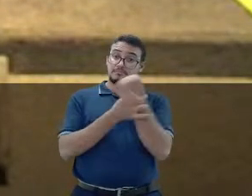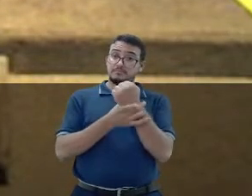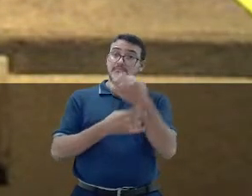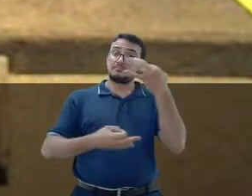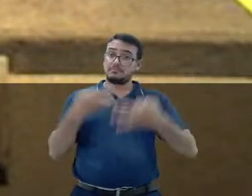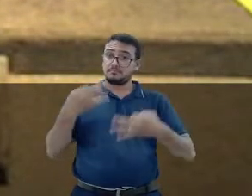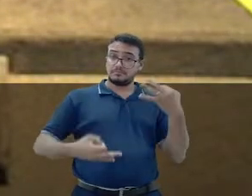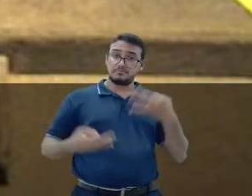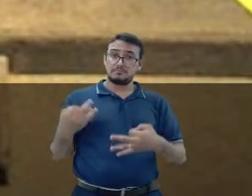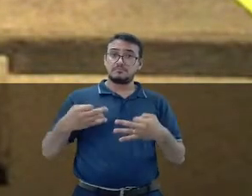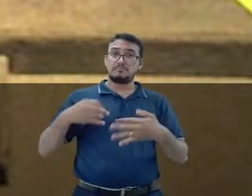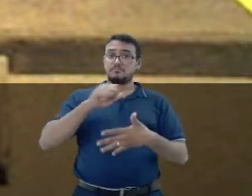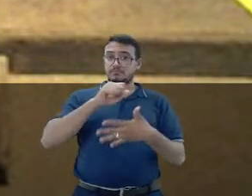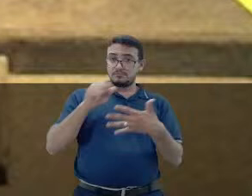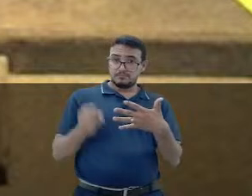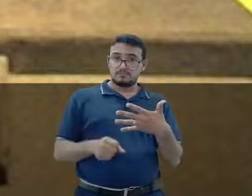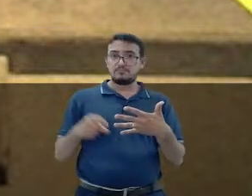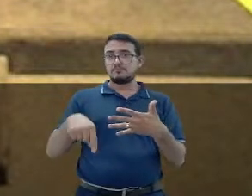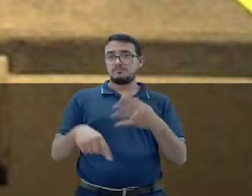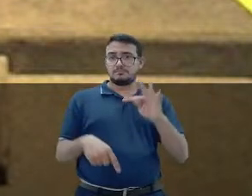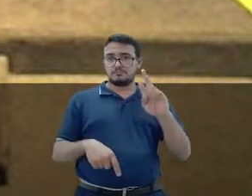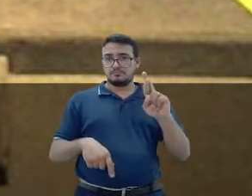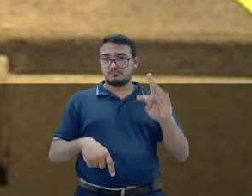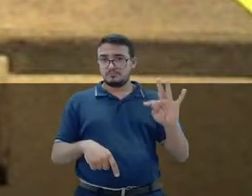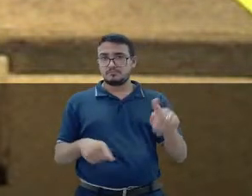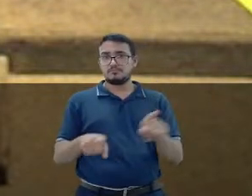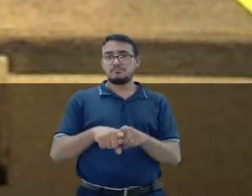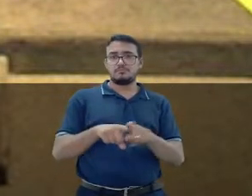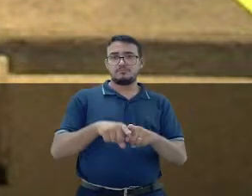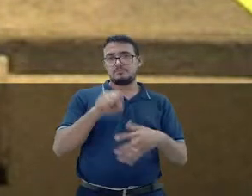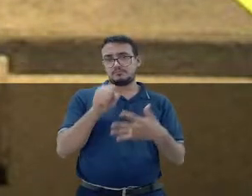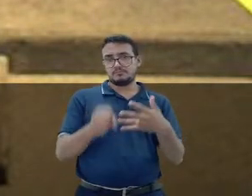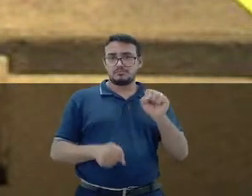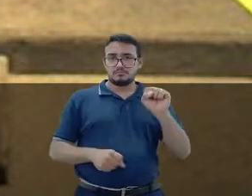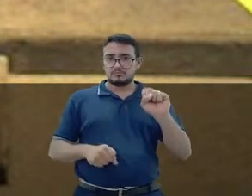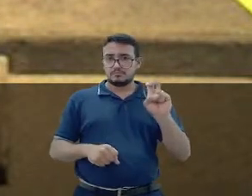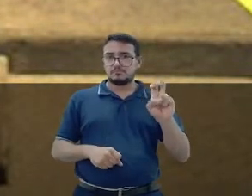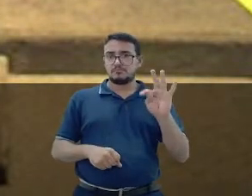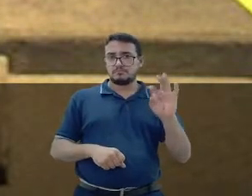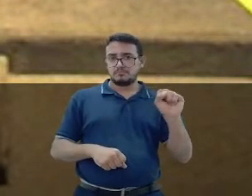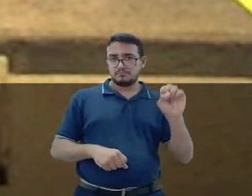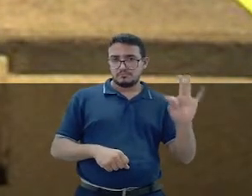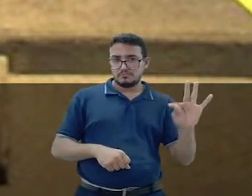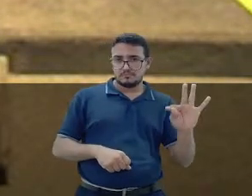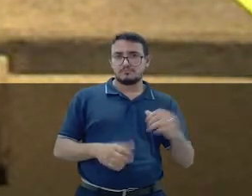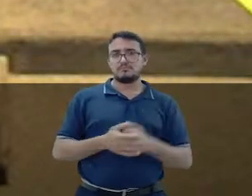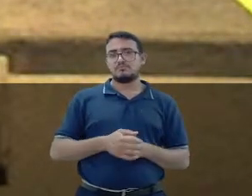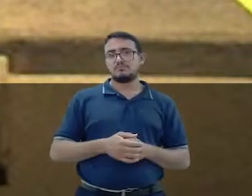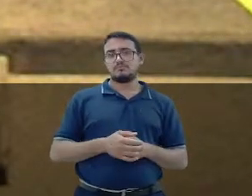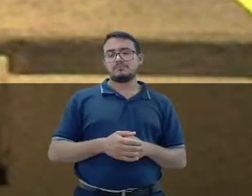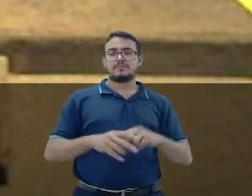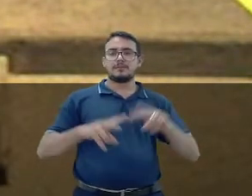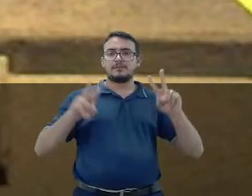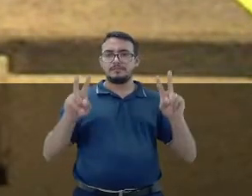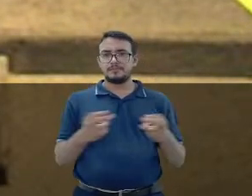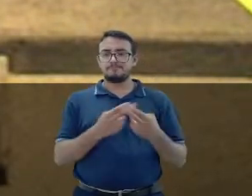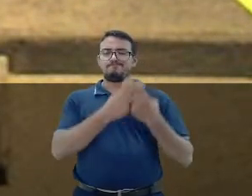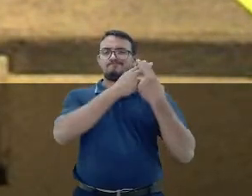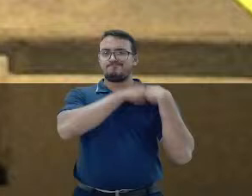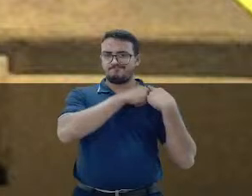súmula 24 daqui e a 85 do TST. Em relação ao acúmulo de função, o